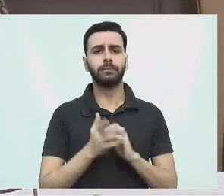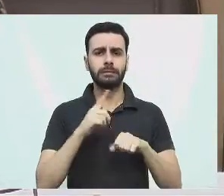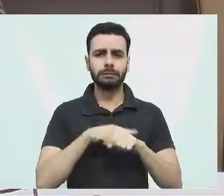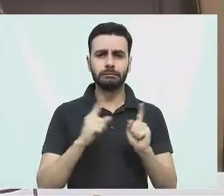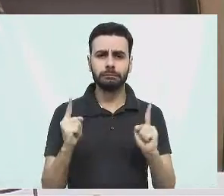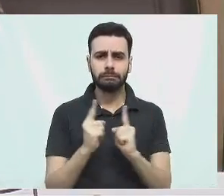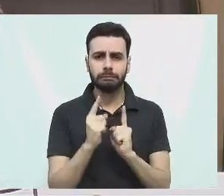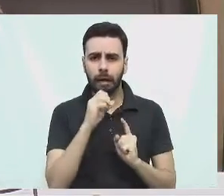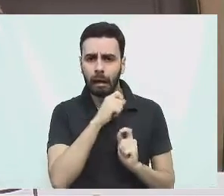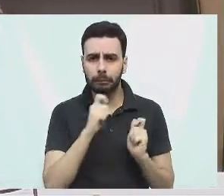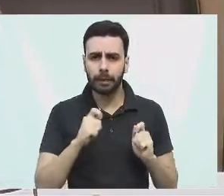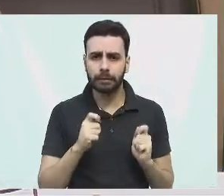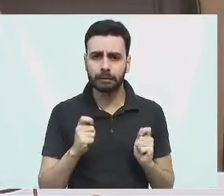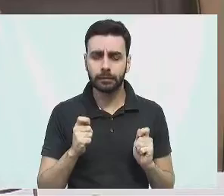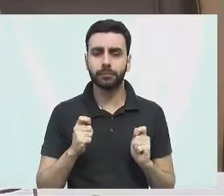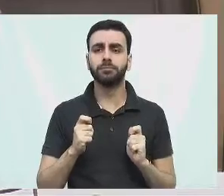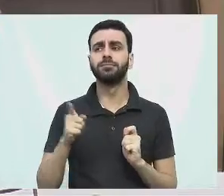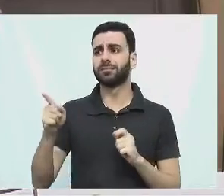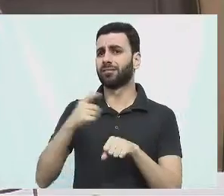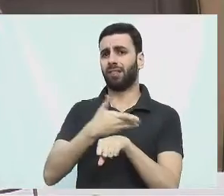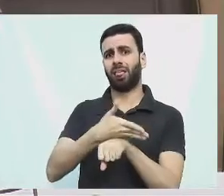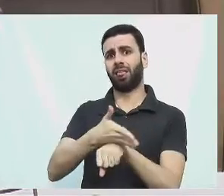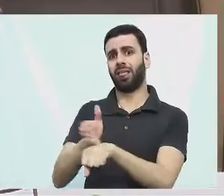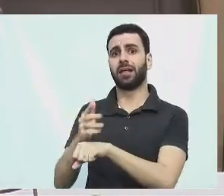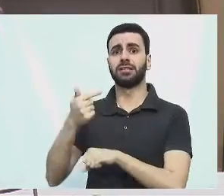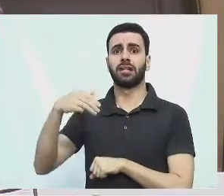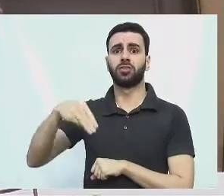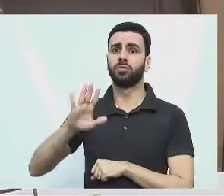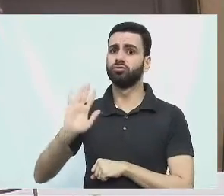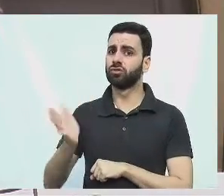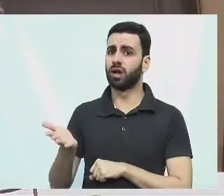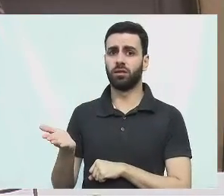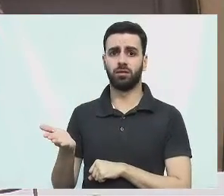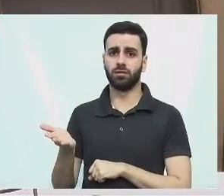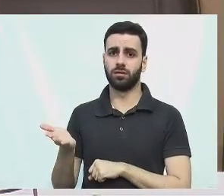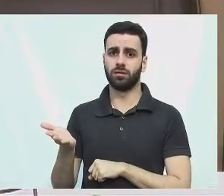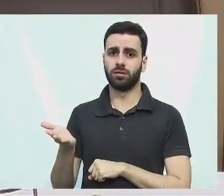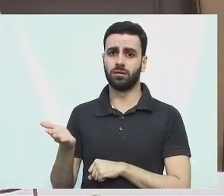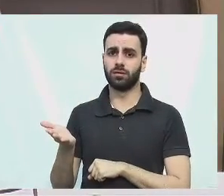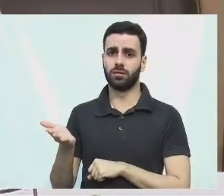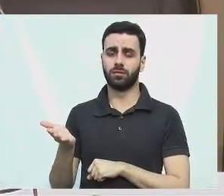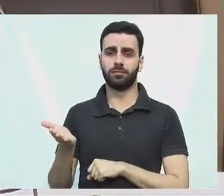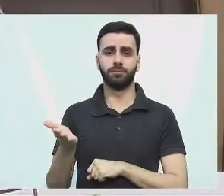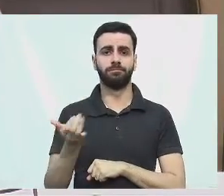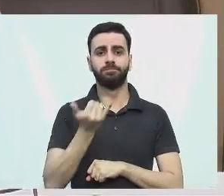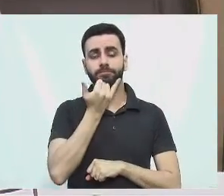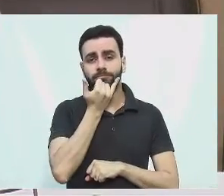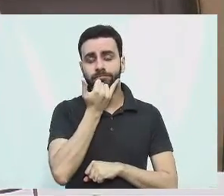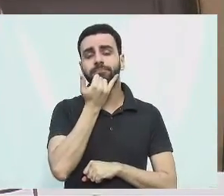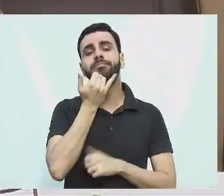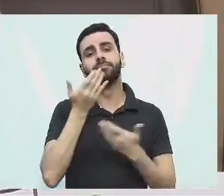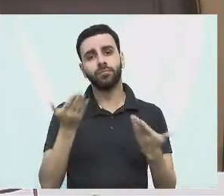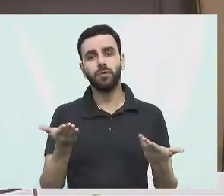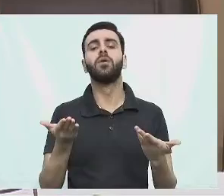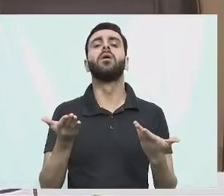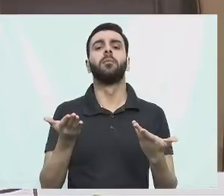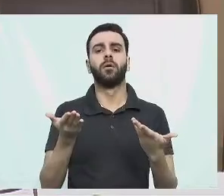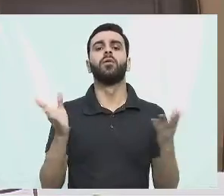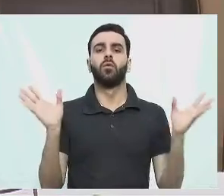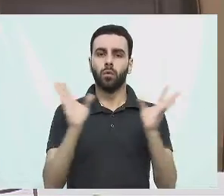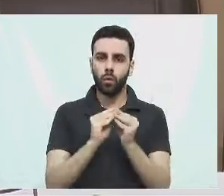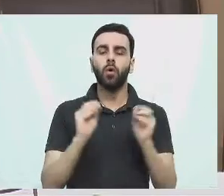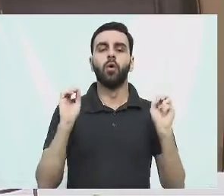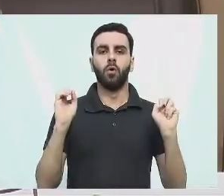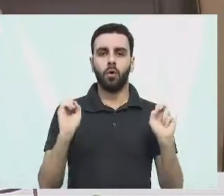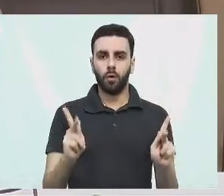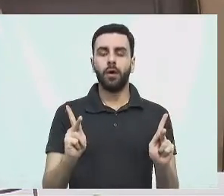segundos, é a última... O senhor já falou mais de 7 minutos. Em defesa institucional da Casa, finalizando, senhor